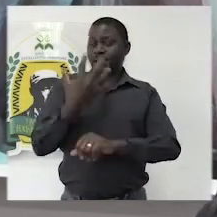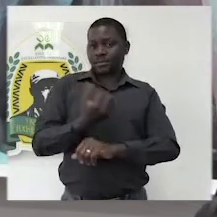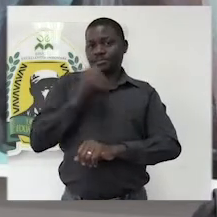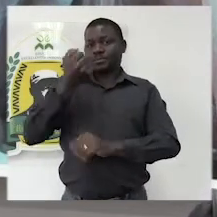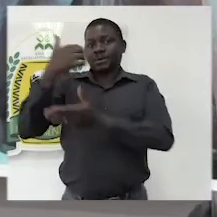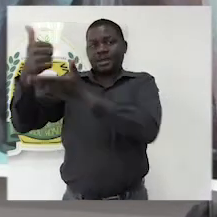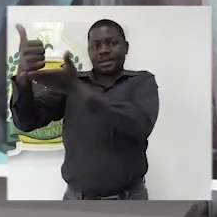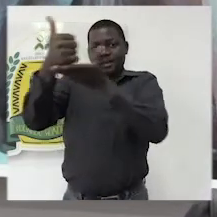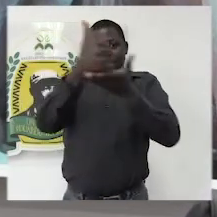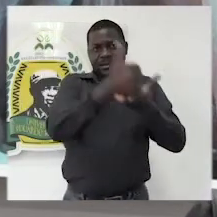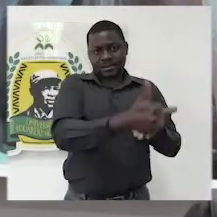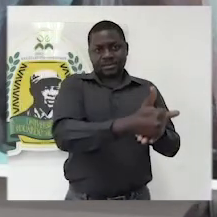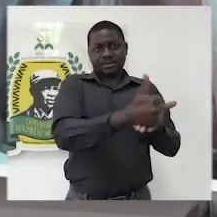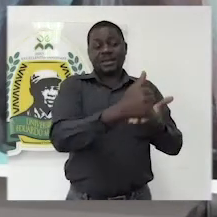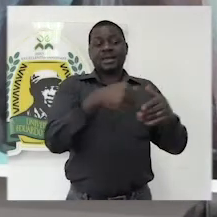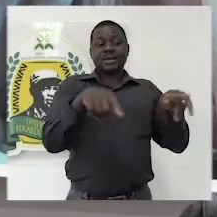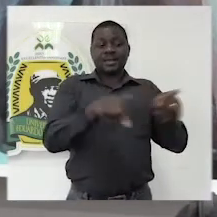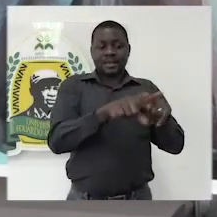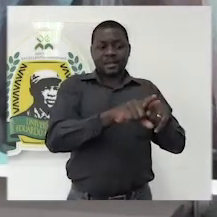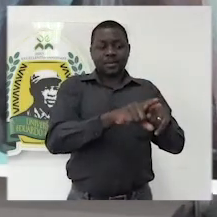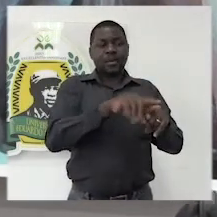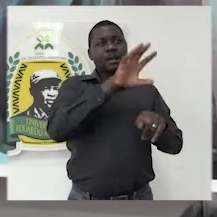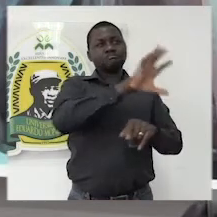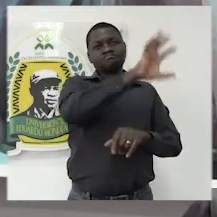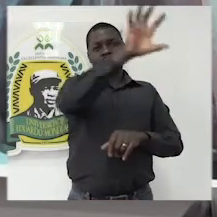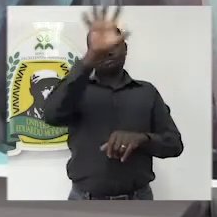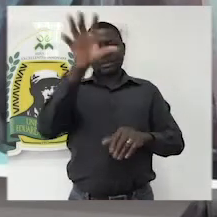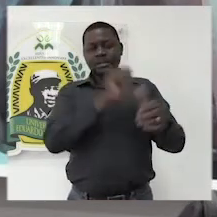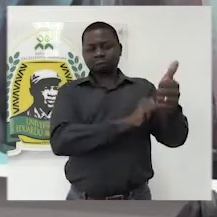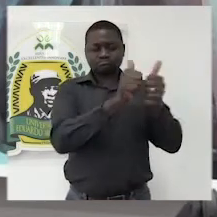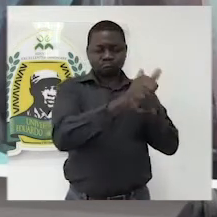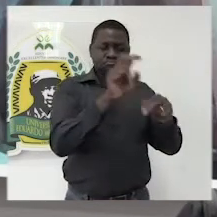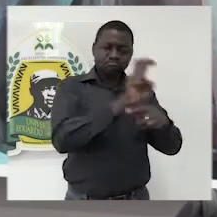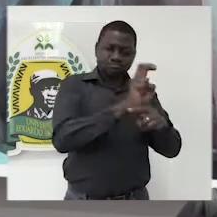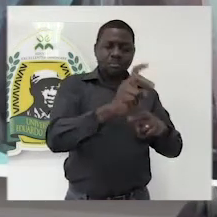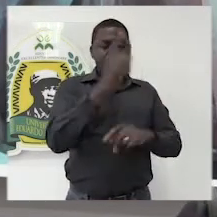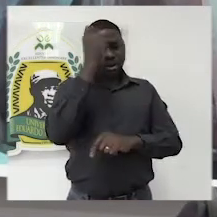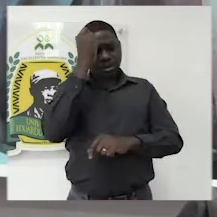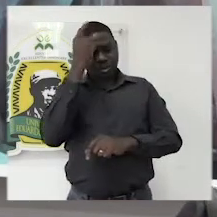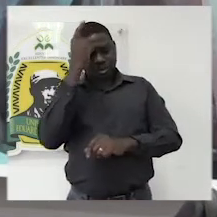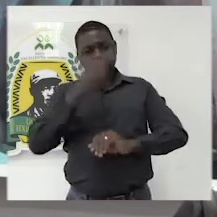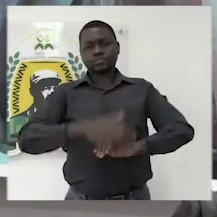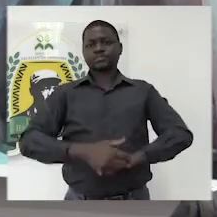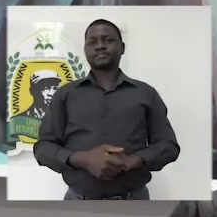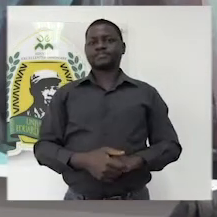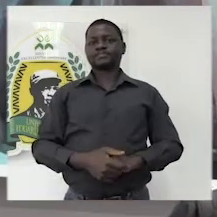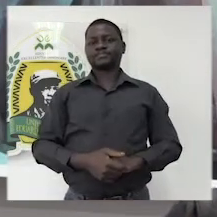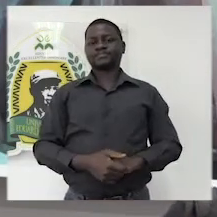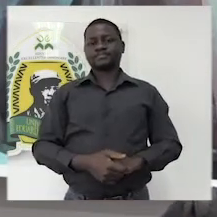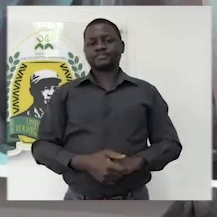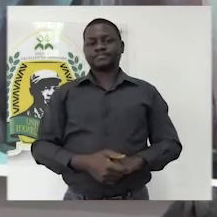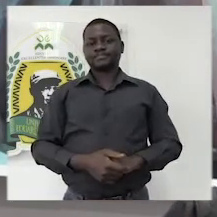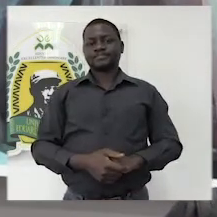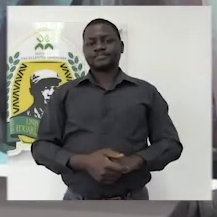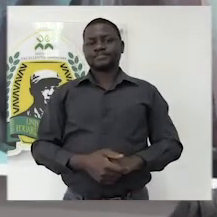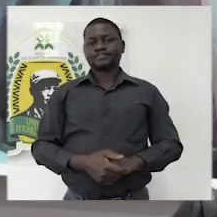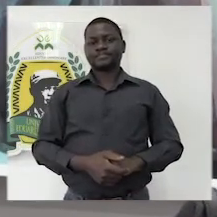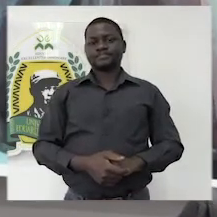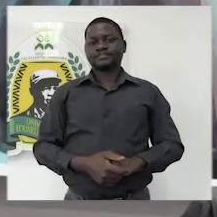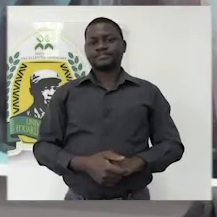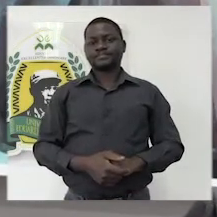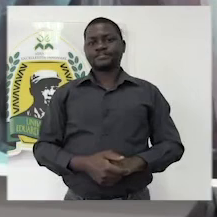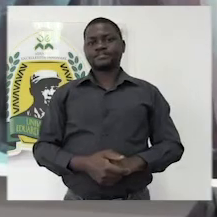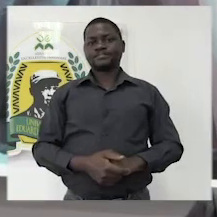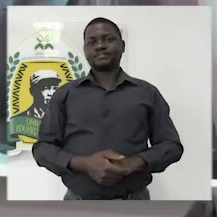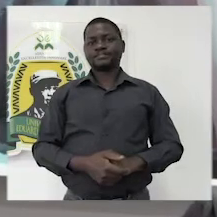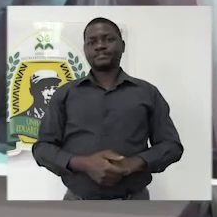ajudar tanto a Turquia como outros países para poderem preservar a sua cultura. Dost ve kardeş ülkemiz Mozambik